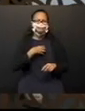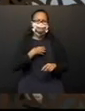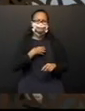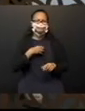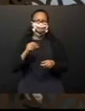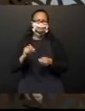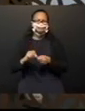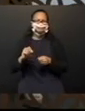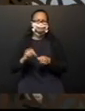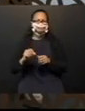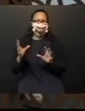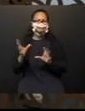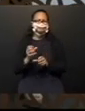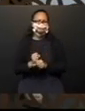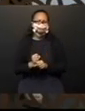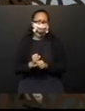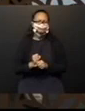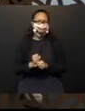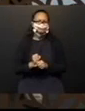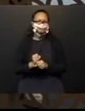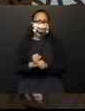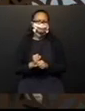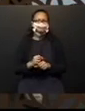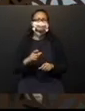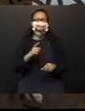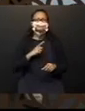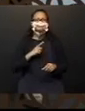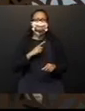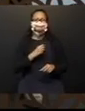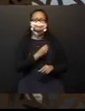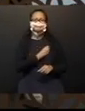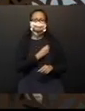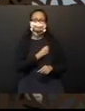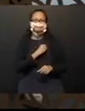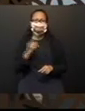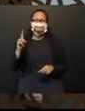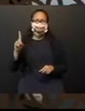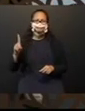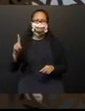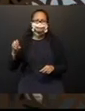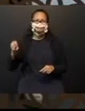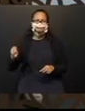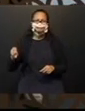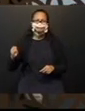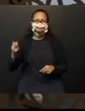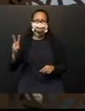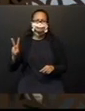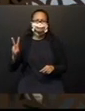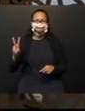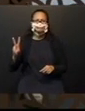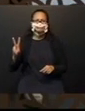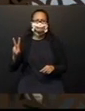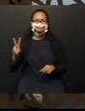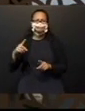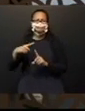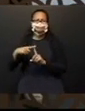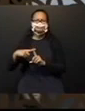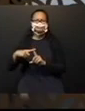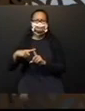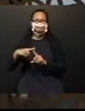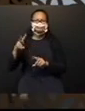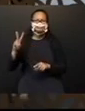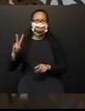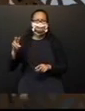fazer a conta. Eu tenho um número aí, que é o 192, tem uma continha, que é o 192 mais o